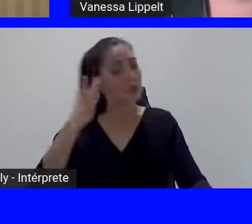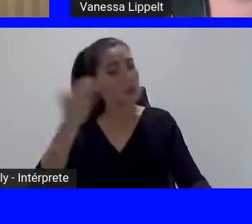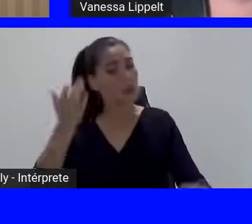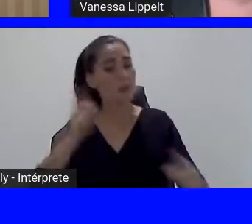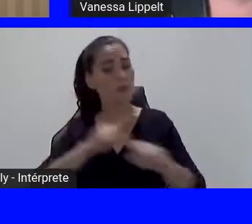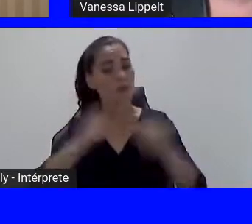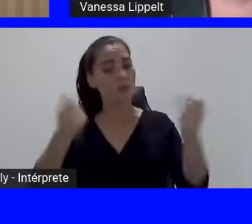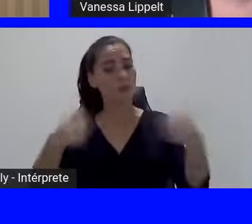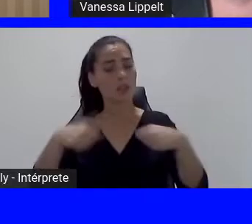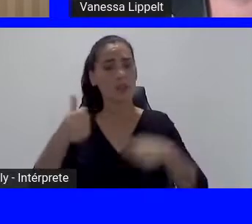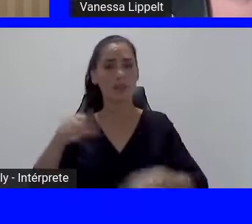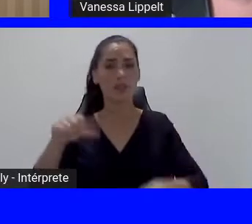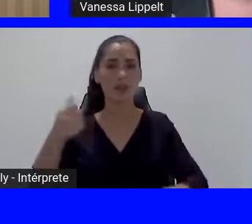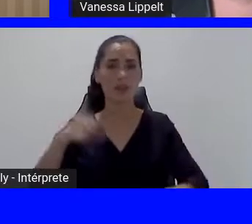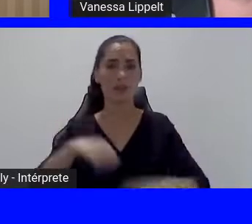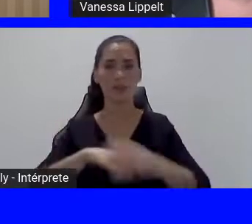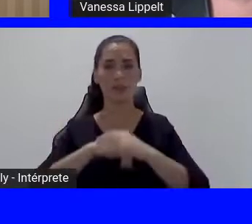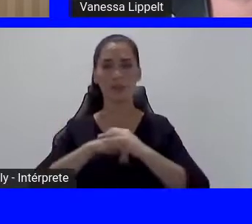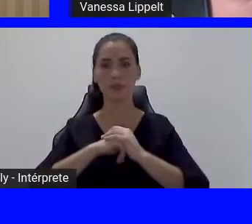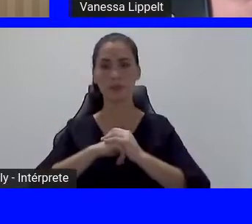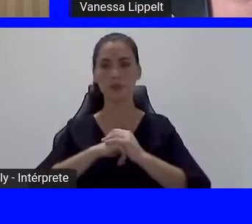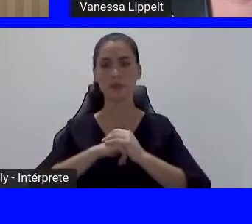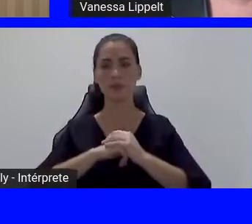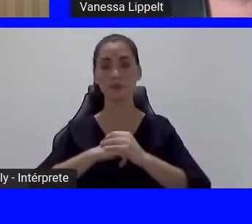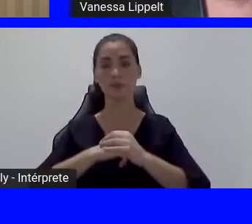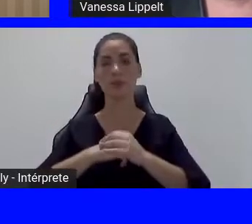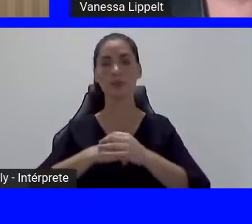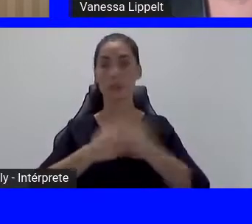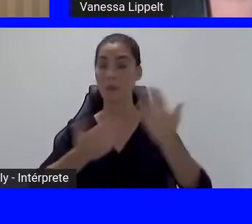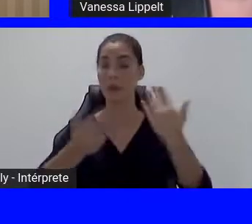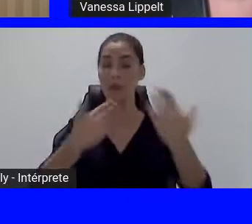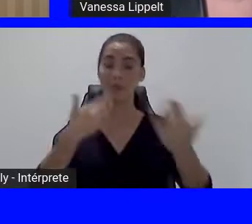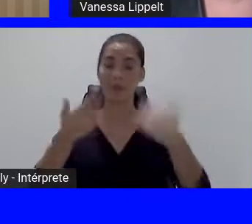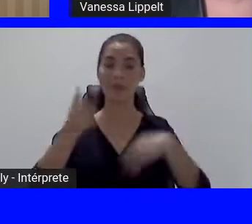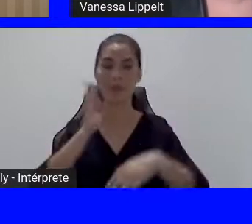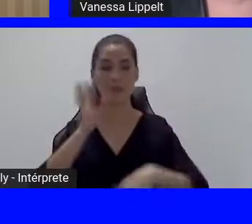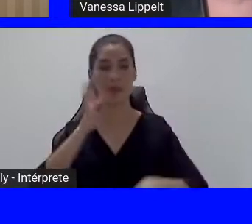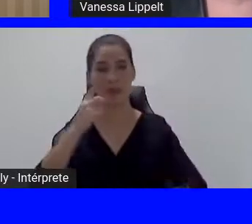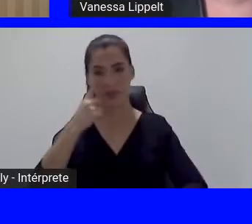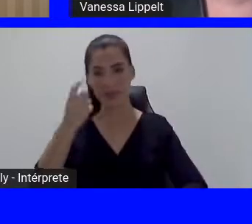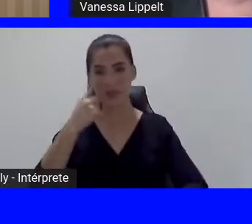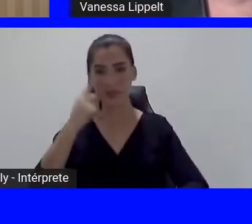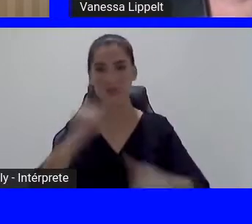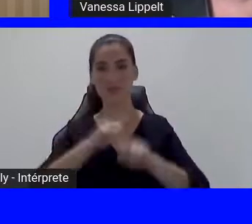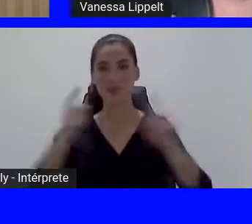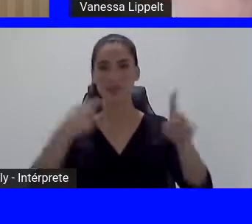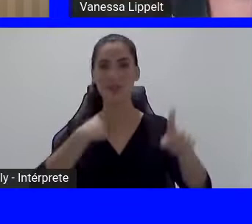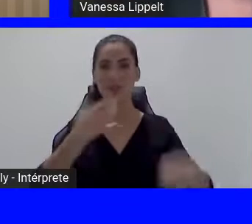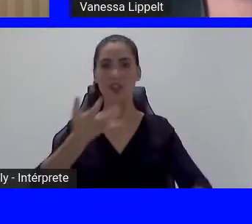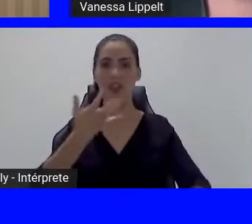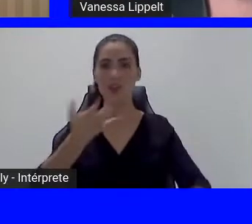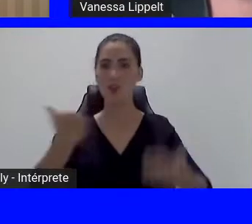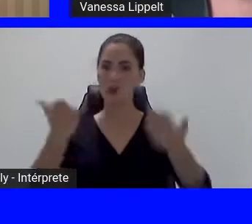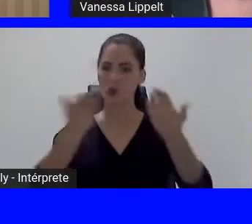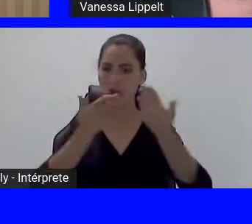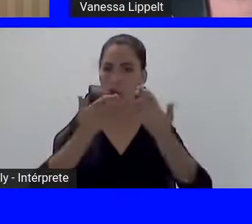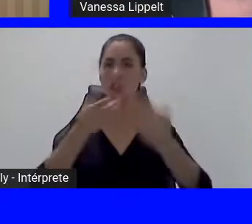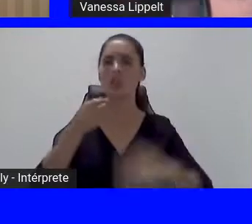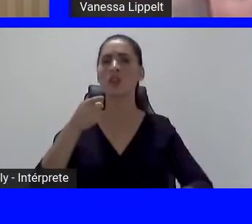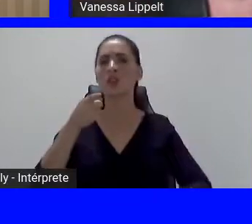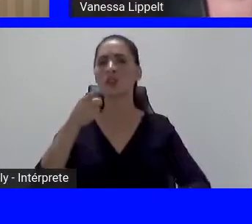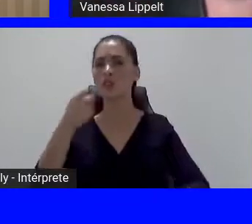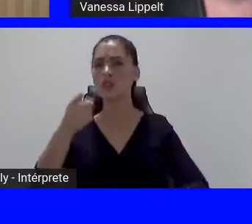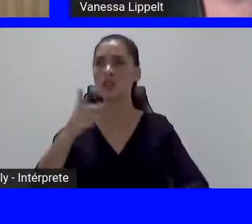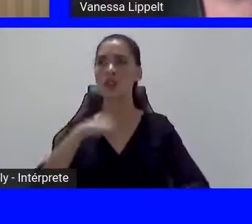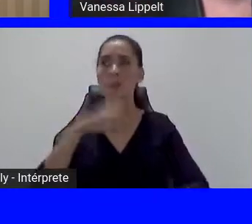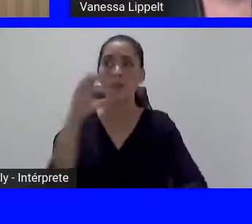bate-papo, que está muito bom aqui, está muito interessante, mas eu queria fazer um convite para você que está aí nos assistindo. Se você tem pressa para saber o